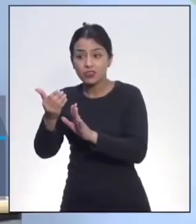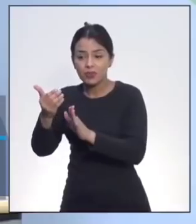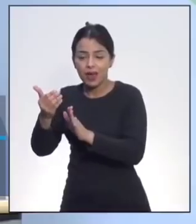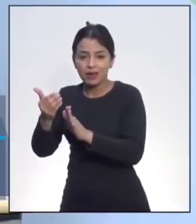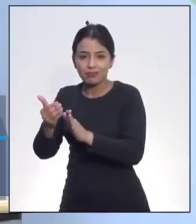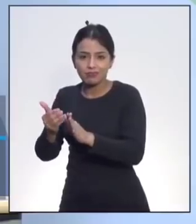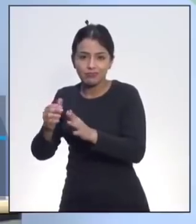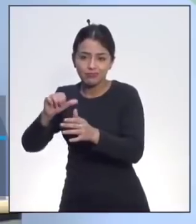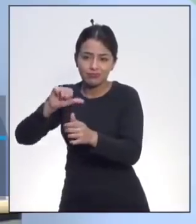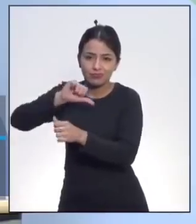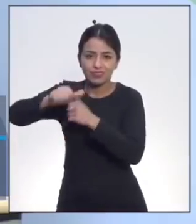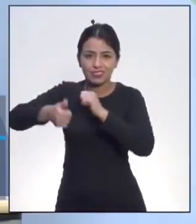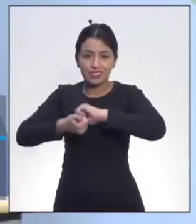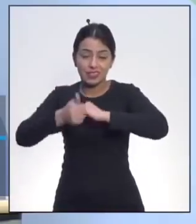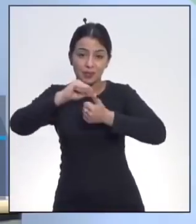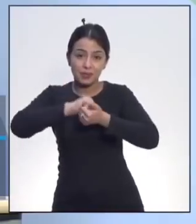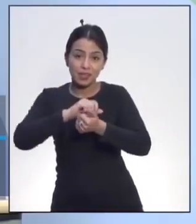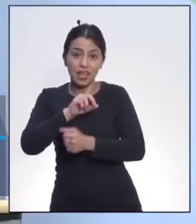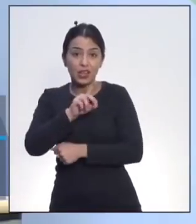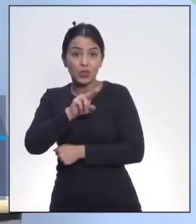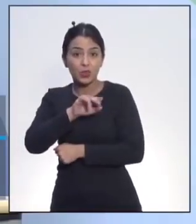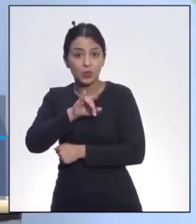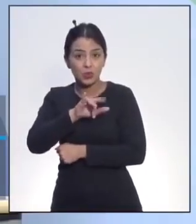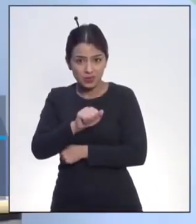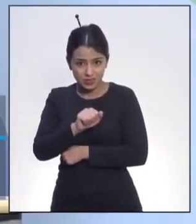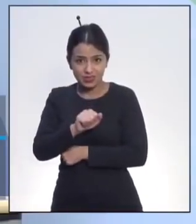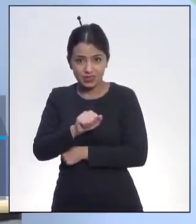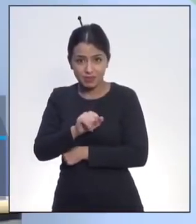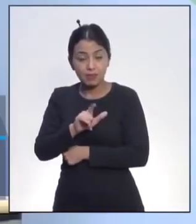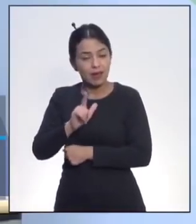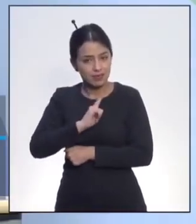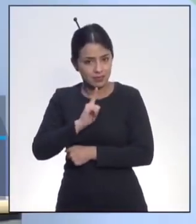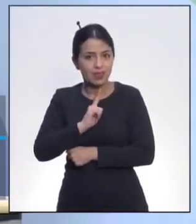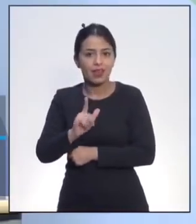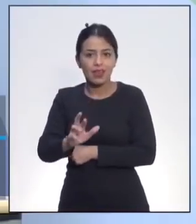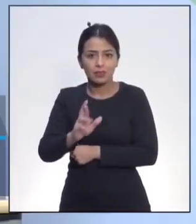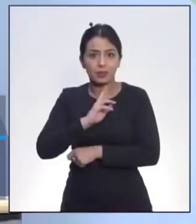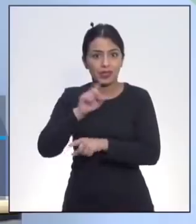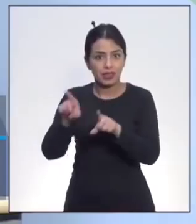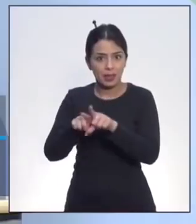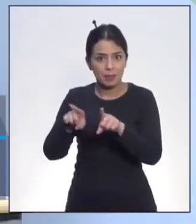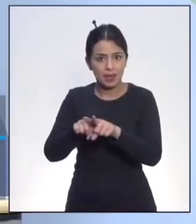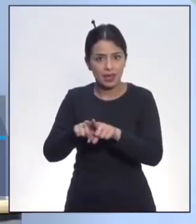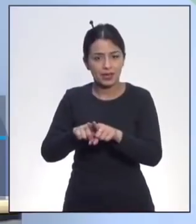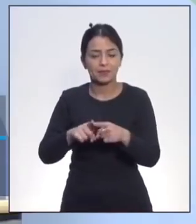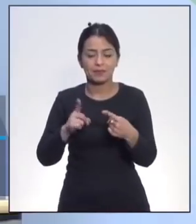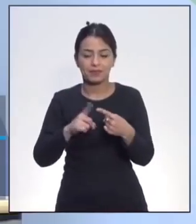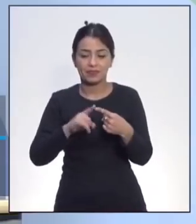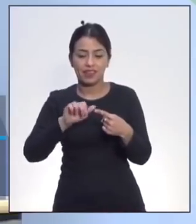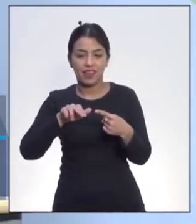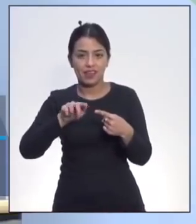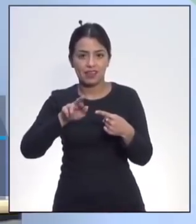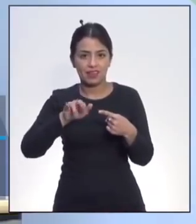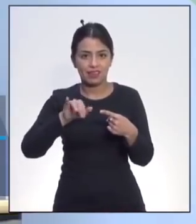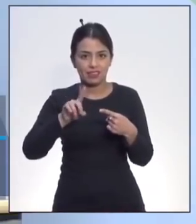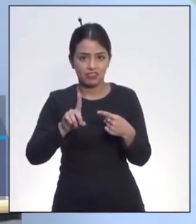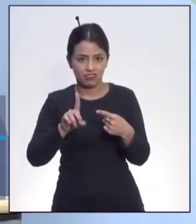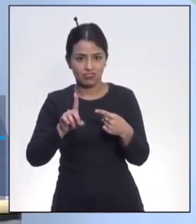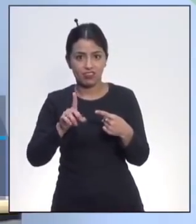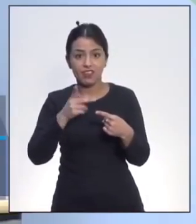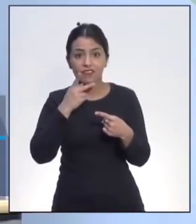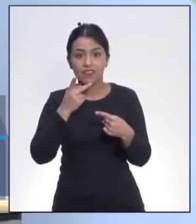dúzias. Mas nós temos respostas em dúzias. Vamos lá. Então, nós temos, que eu achei interessante, a Ingrid de Souza colocou que